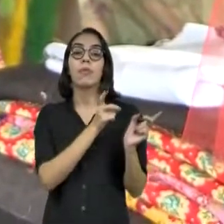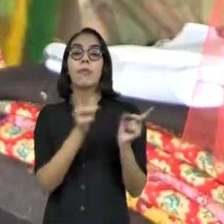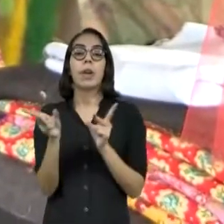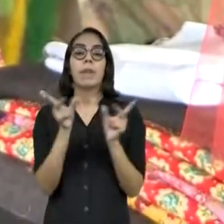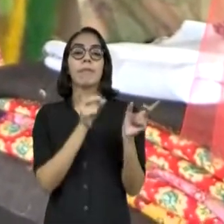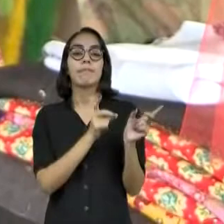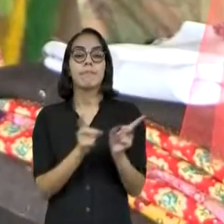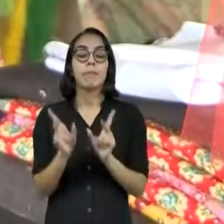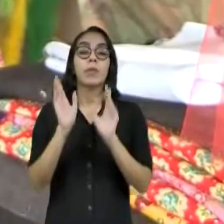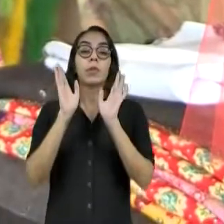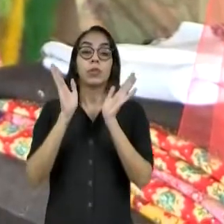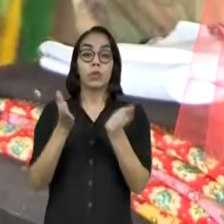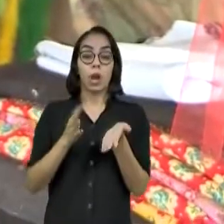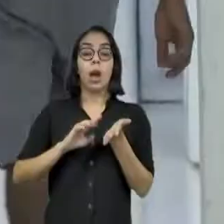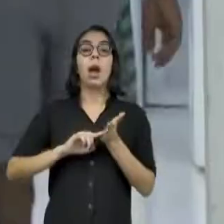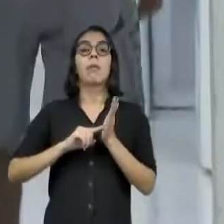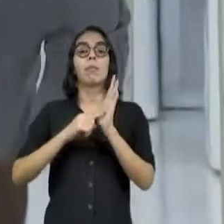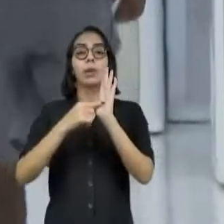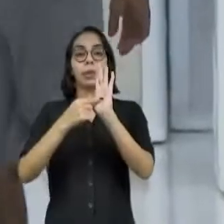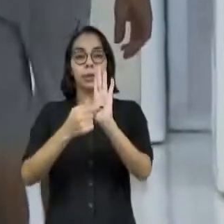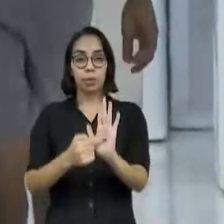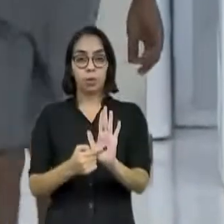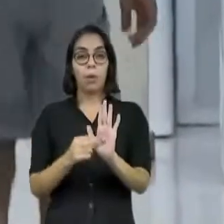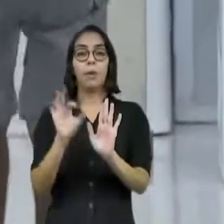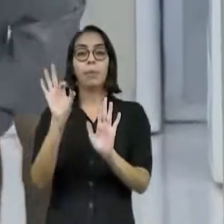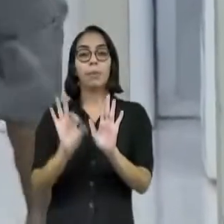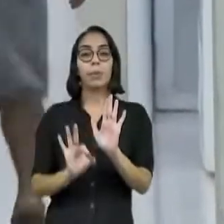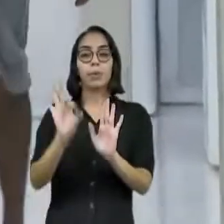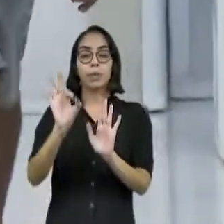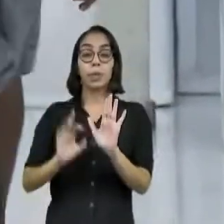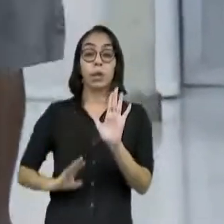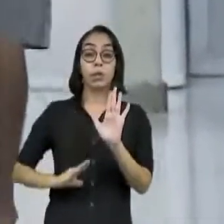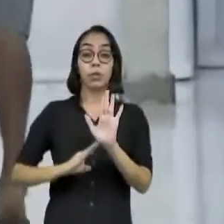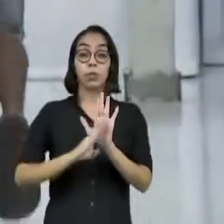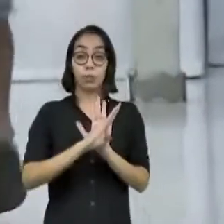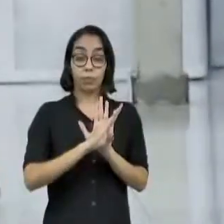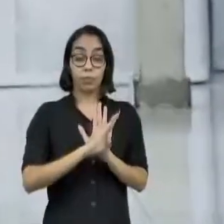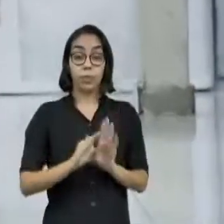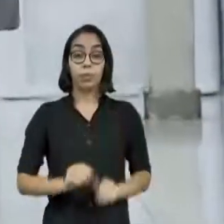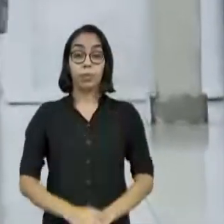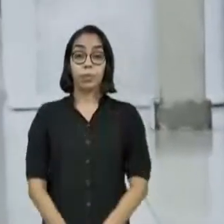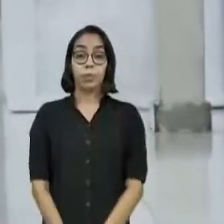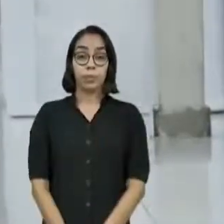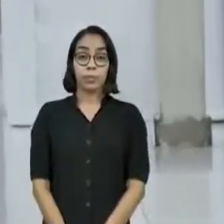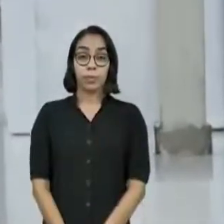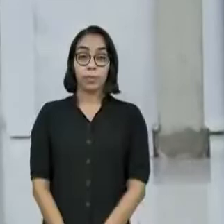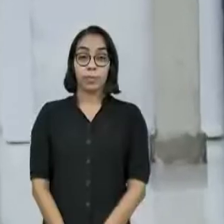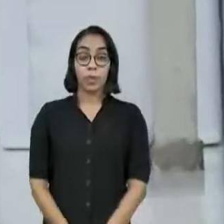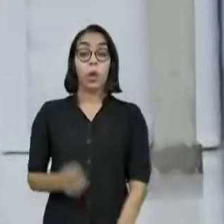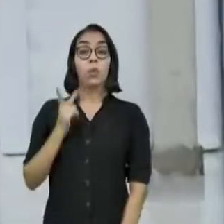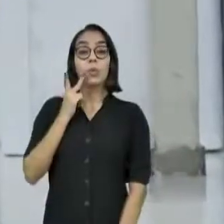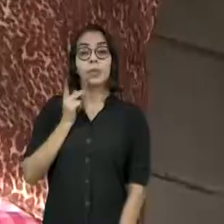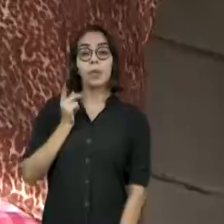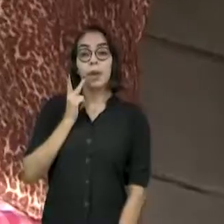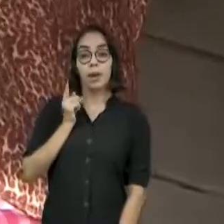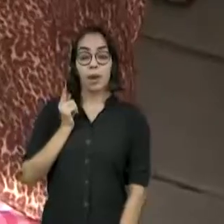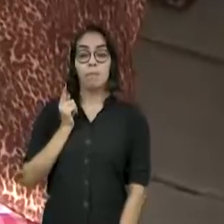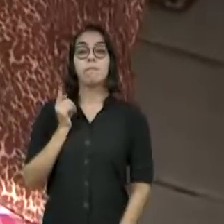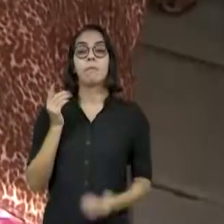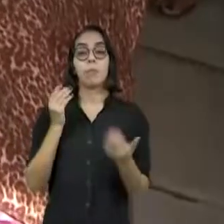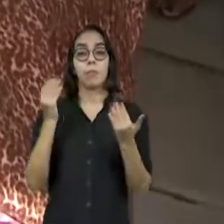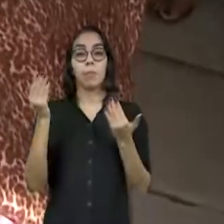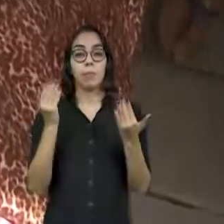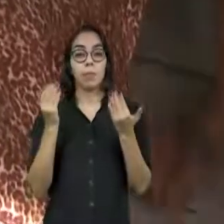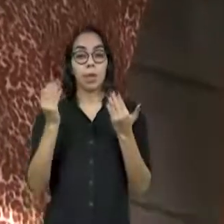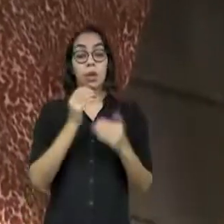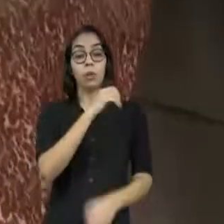fevereiro deste ano apresentou um crescimento de 2,9%. O desempenho cearense ficou acima da média nacional de